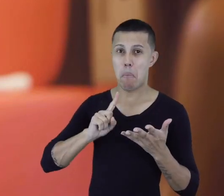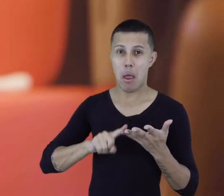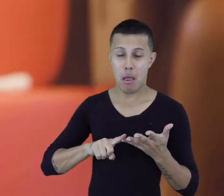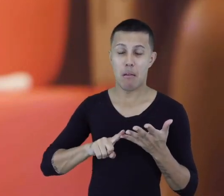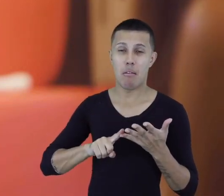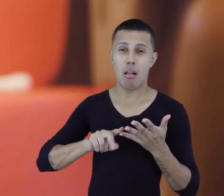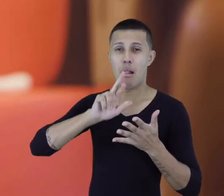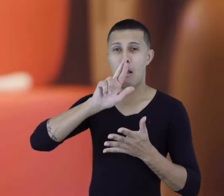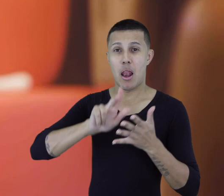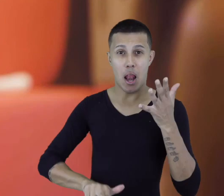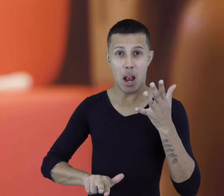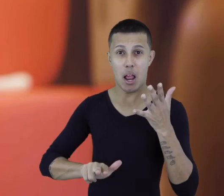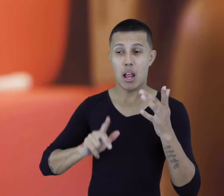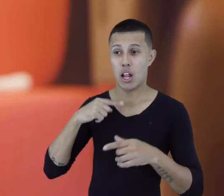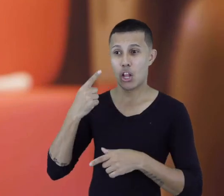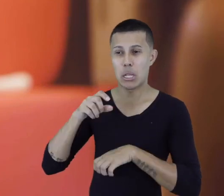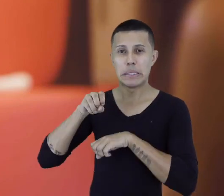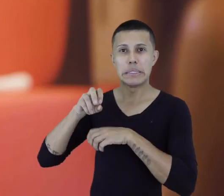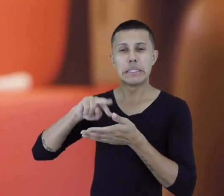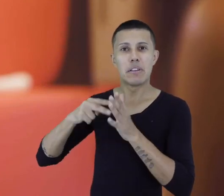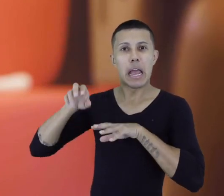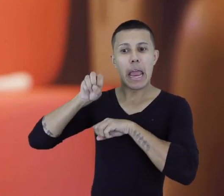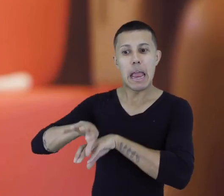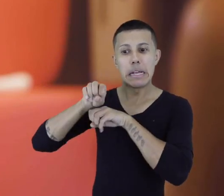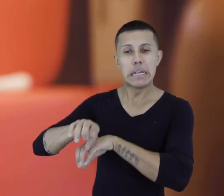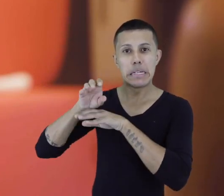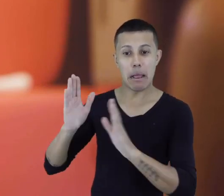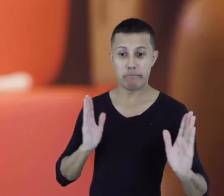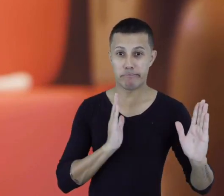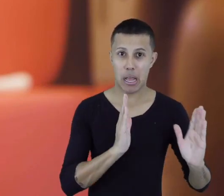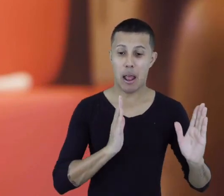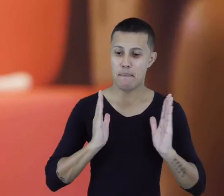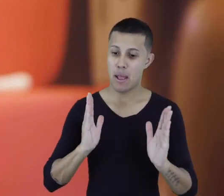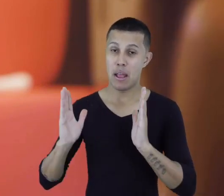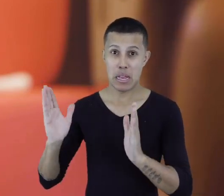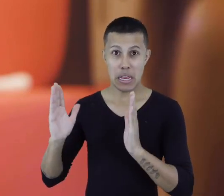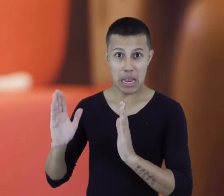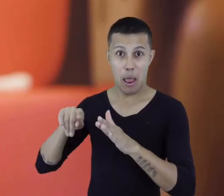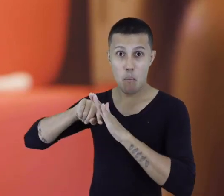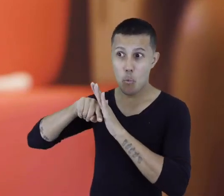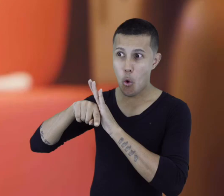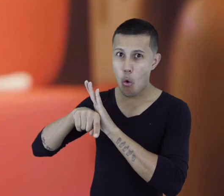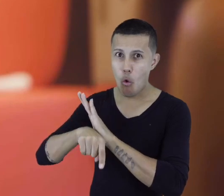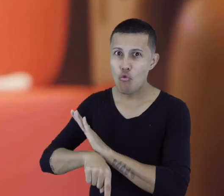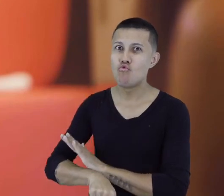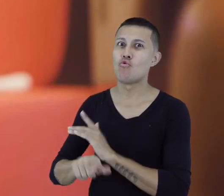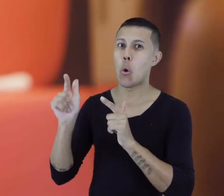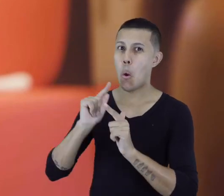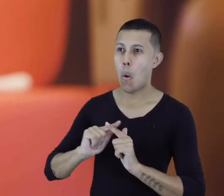menopausa. Isso, de alguma maneira, educa muito a entender que nessas fases existem uma dimensão muito profunda para cada uma.